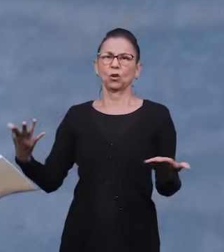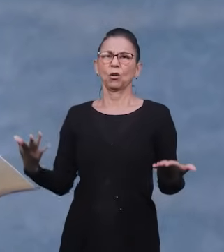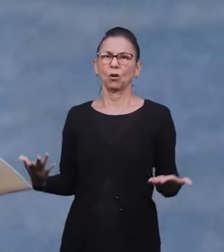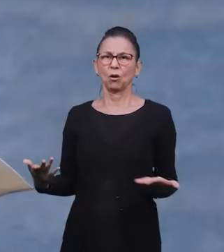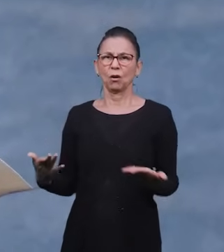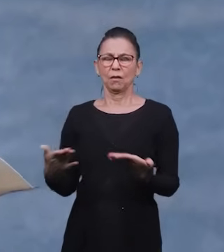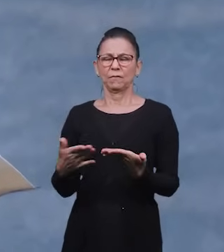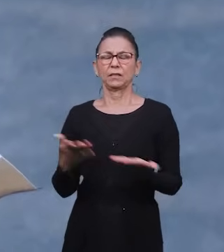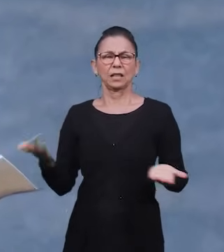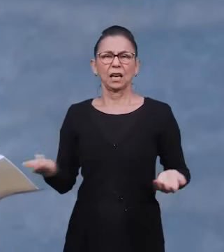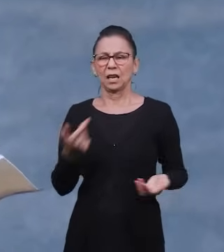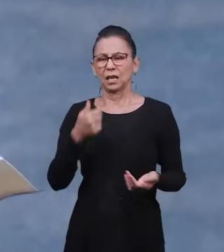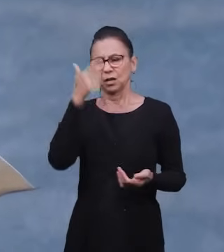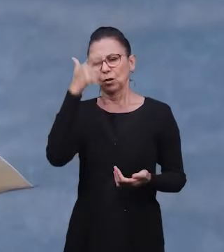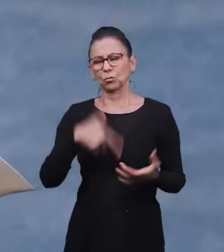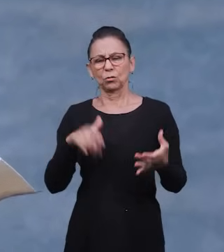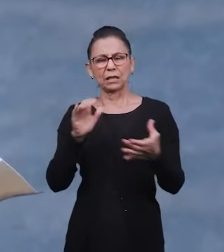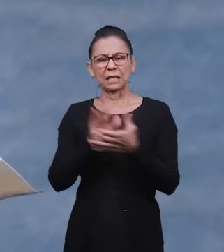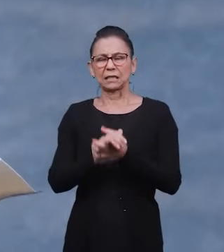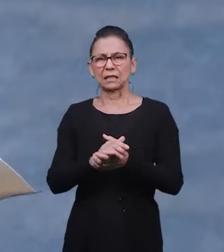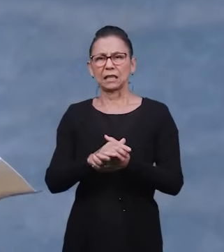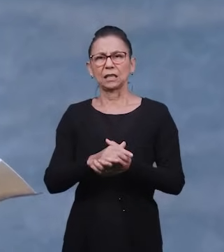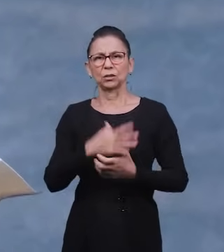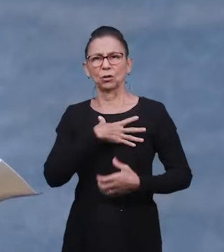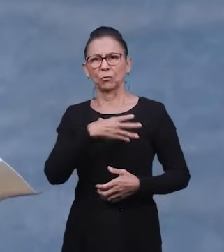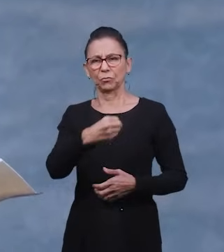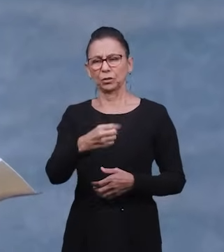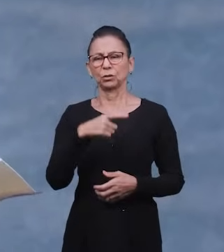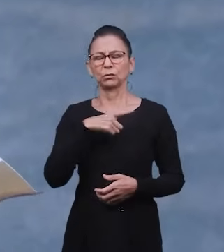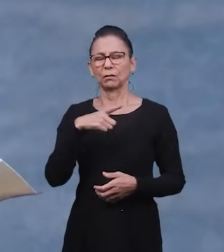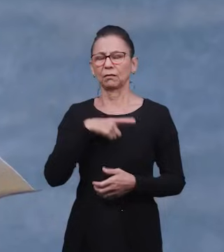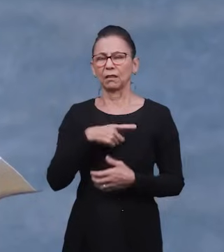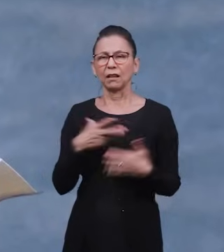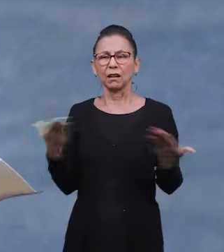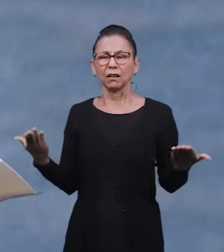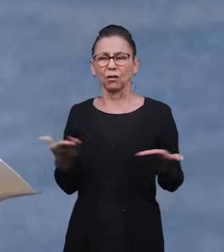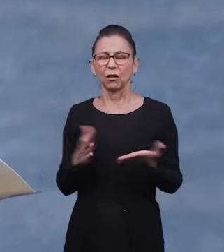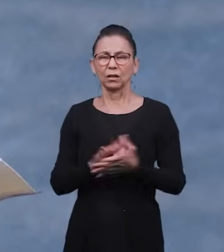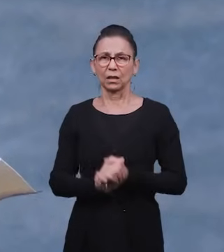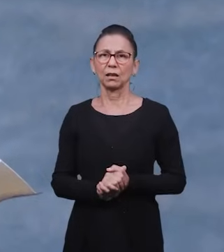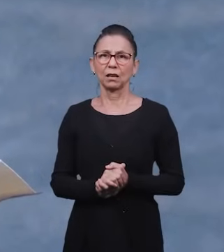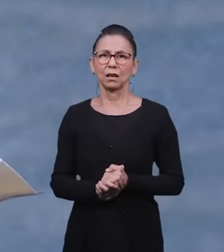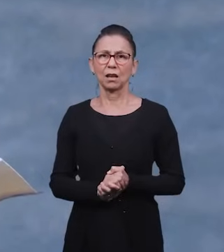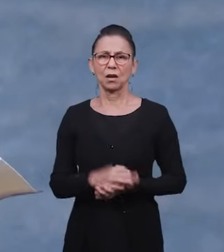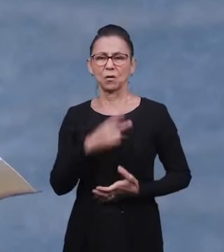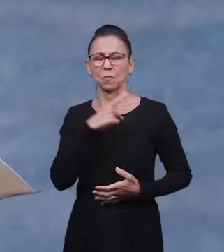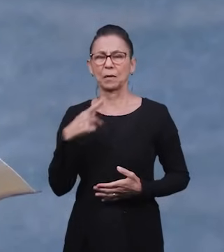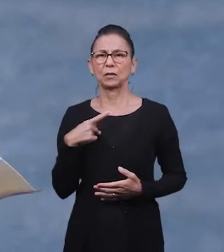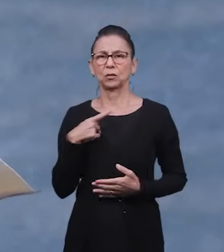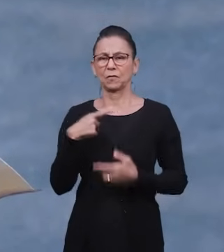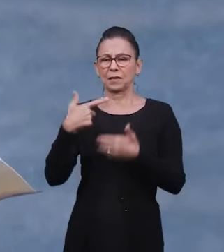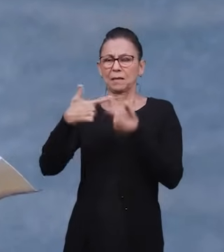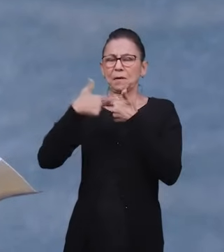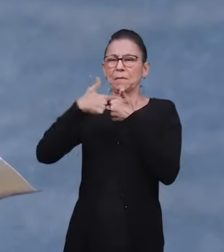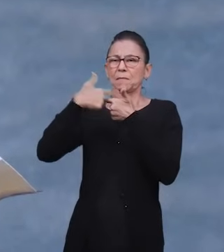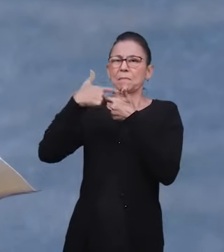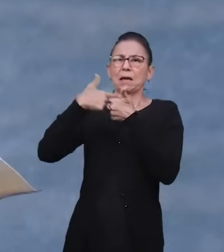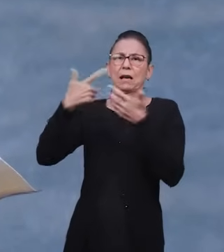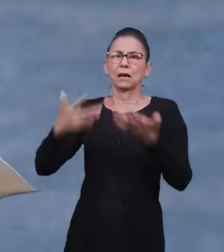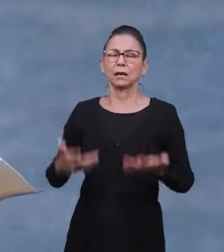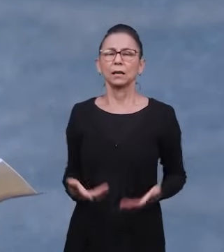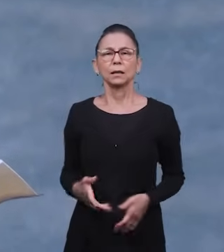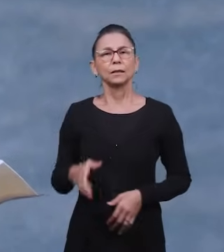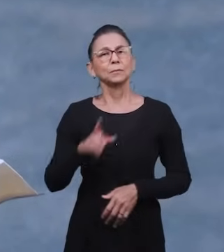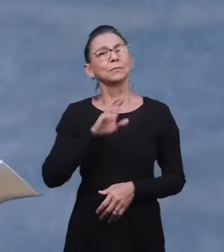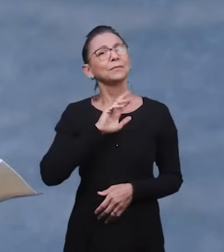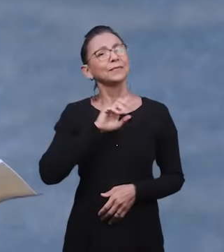eu sou um homem casado, eu tenho filhos, eu não posso ouvir isso. E como se a palavra do ministério fosse para lhe fazer mal, mas não